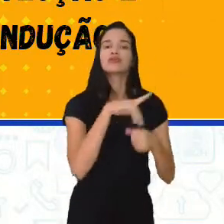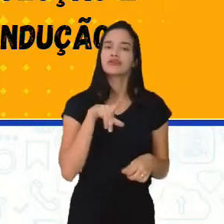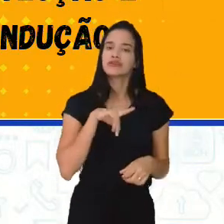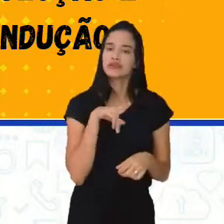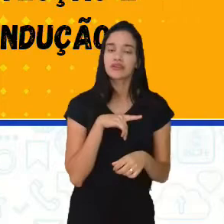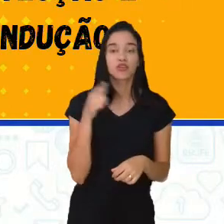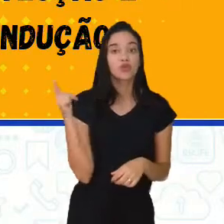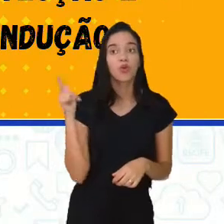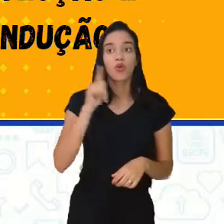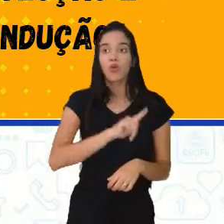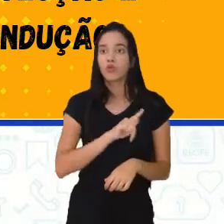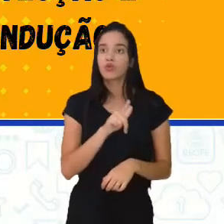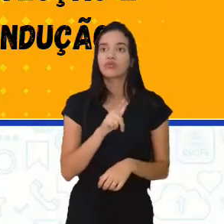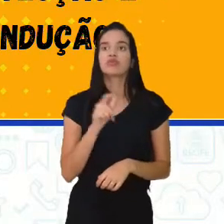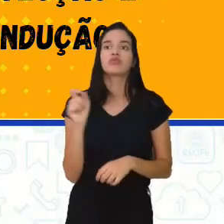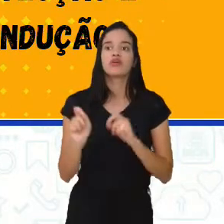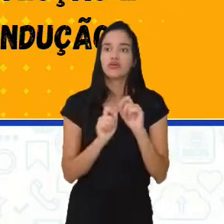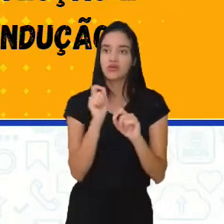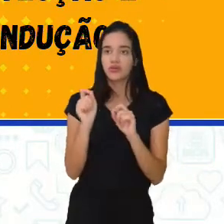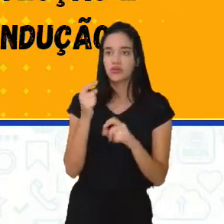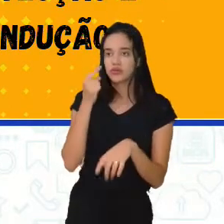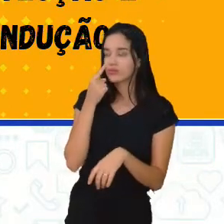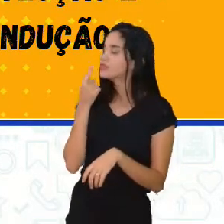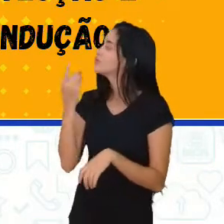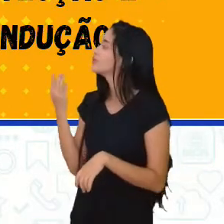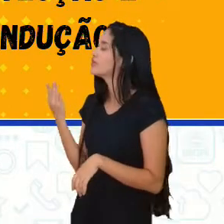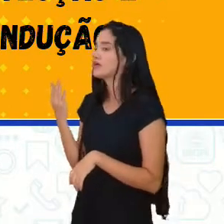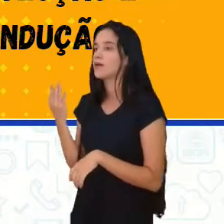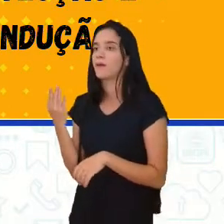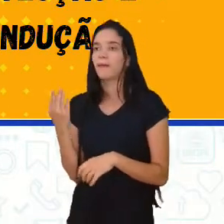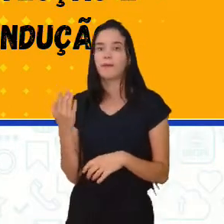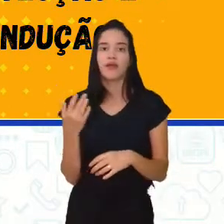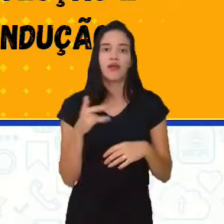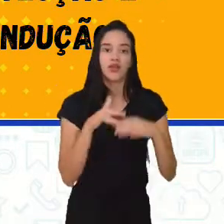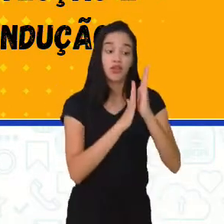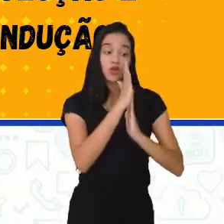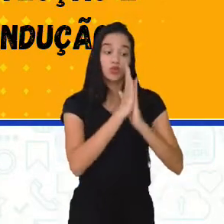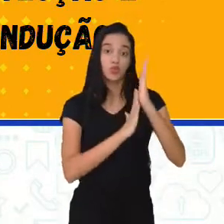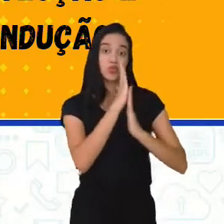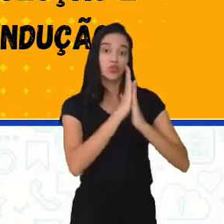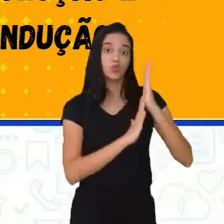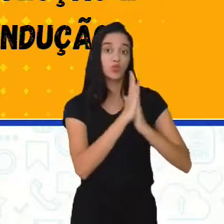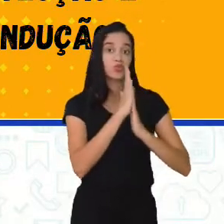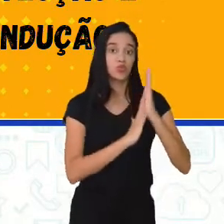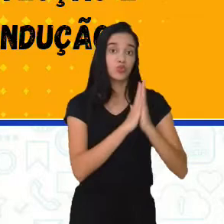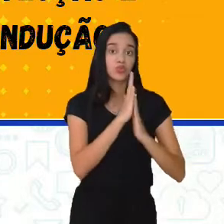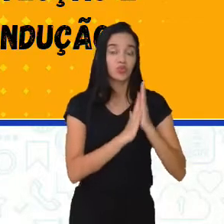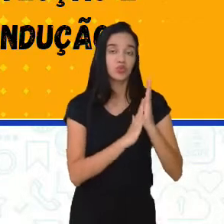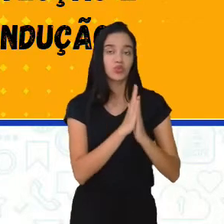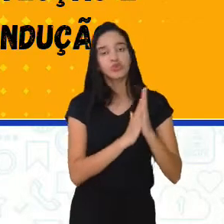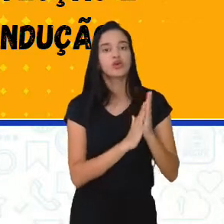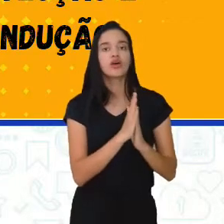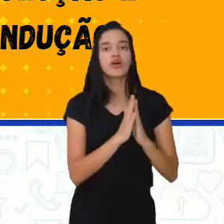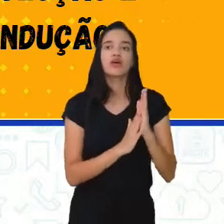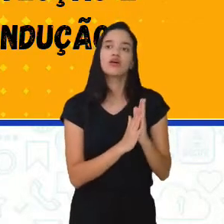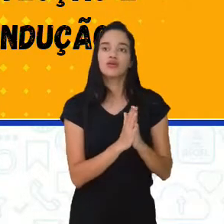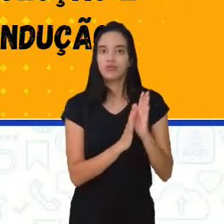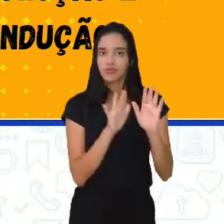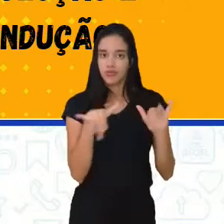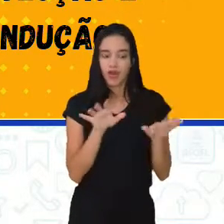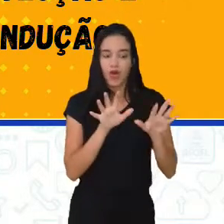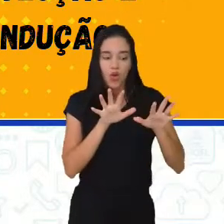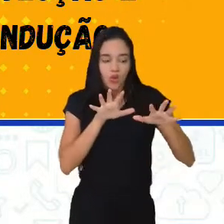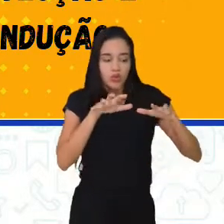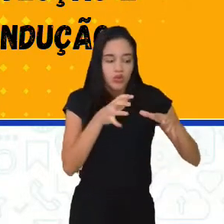não conseguem passar essa questão aí, né, da condução. A gente bota a mão por fora e ele não aquece.